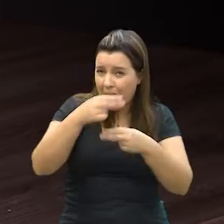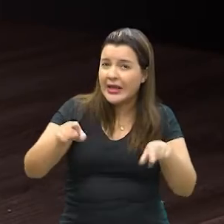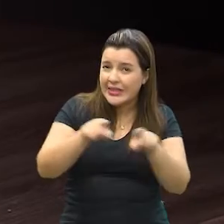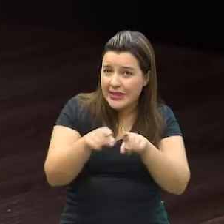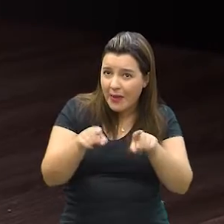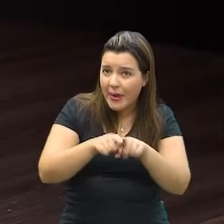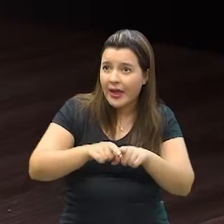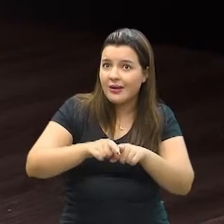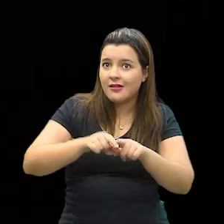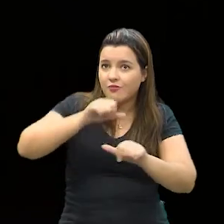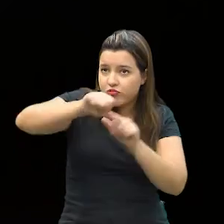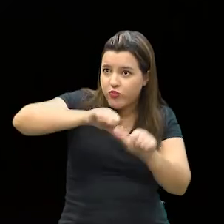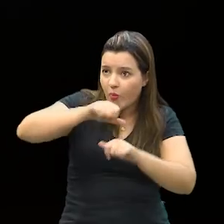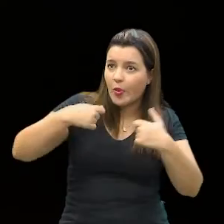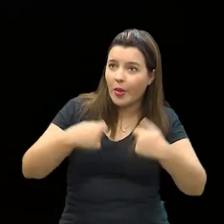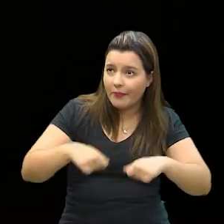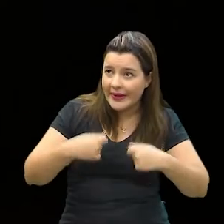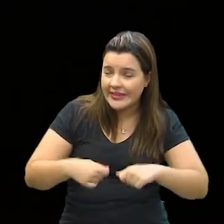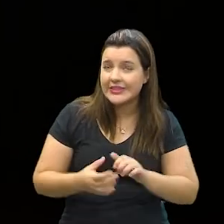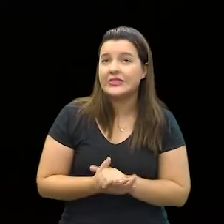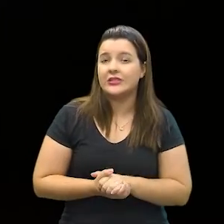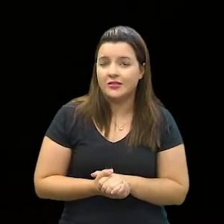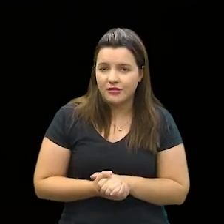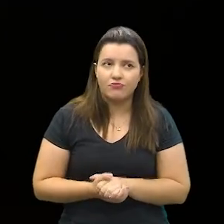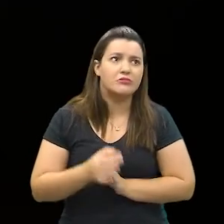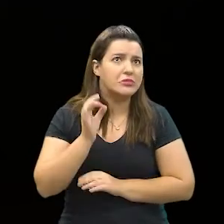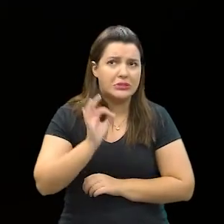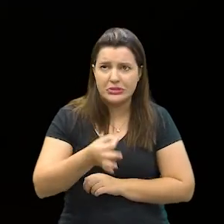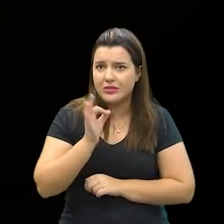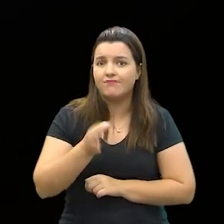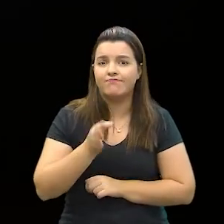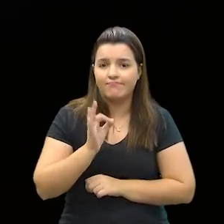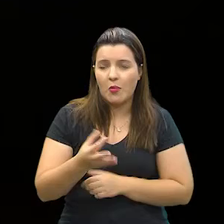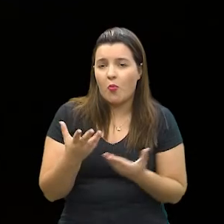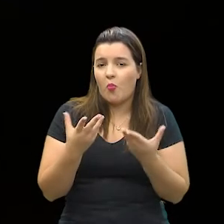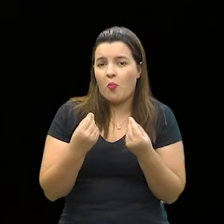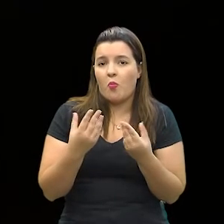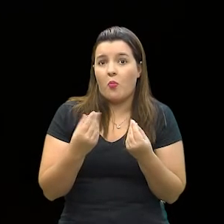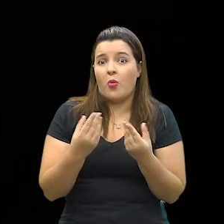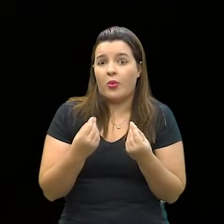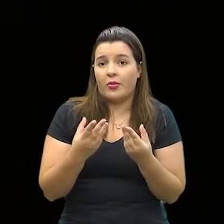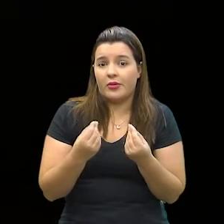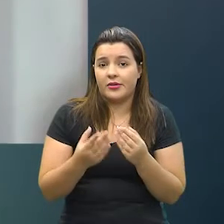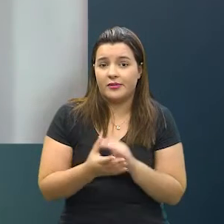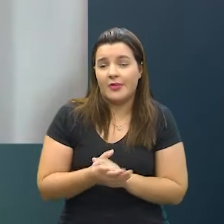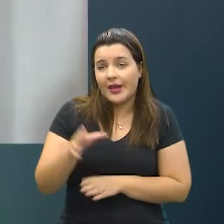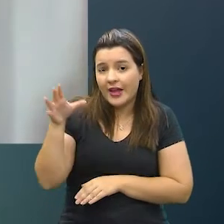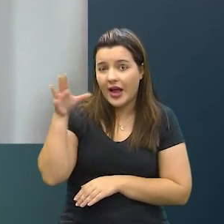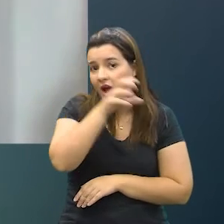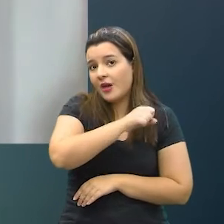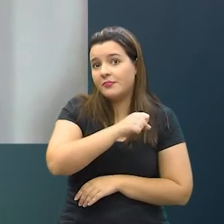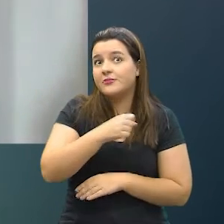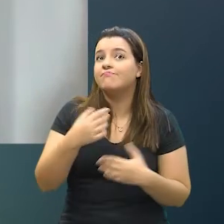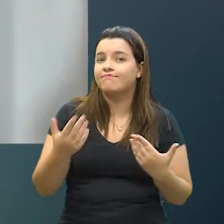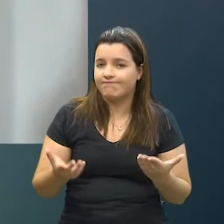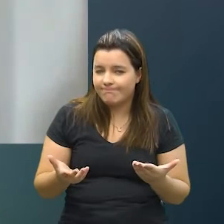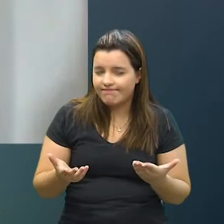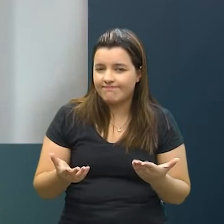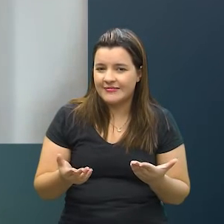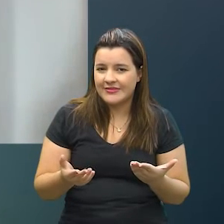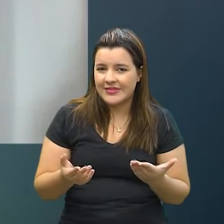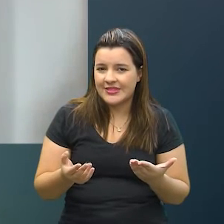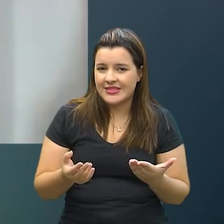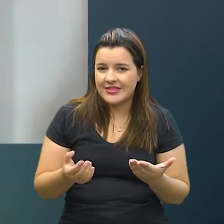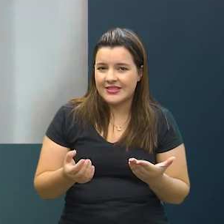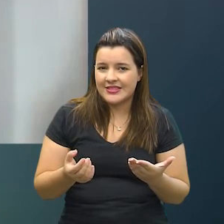se reinventar, então, né? Nossa, com certeza, e bastante, assim, né? Muito rápido, né? Porque se a gente